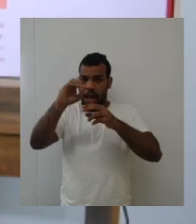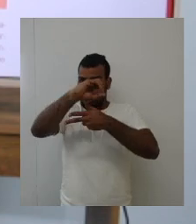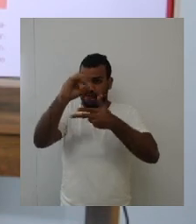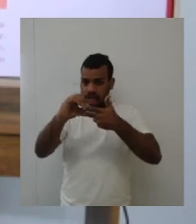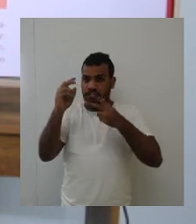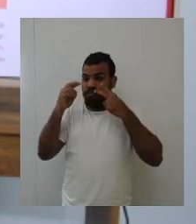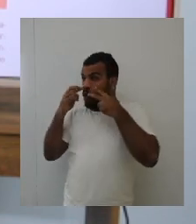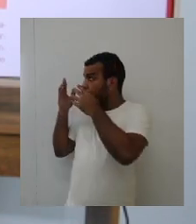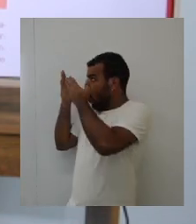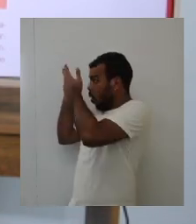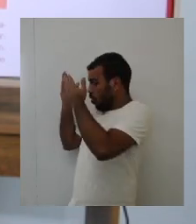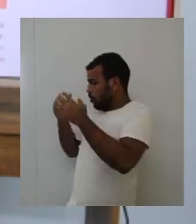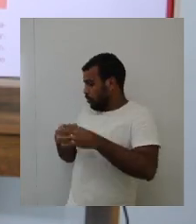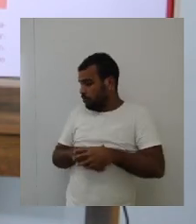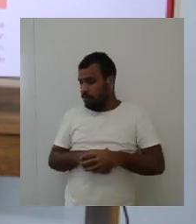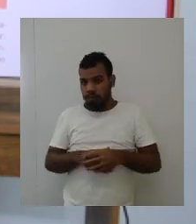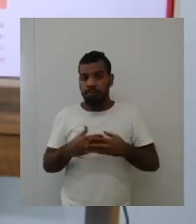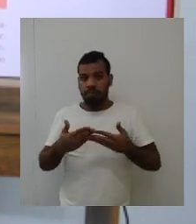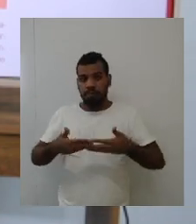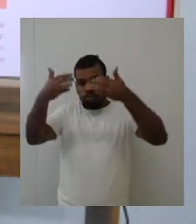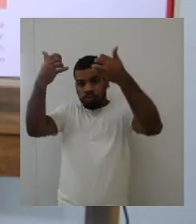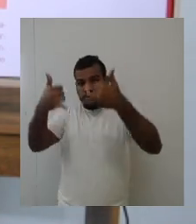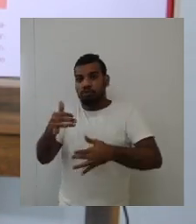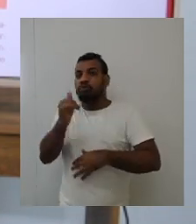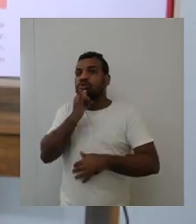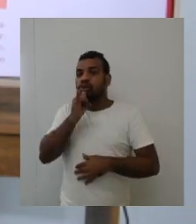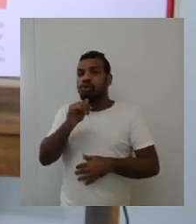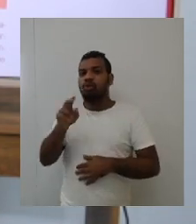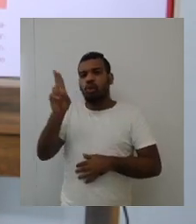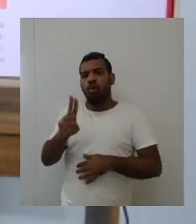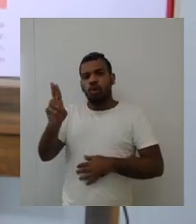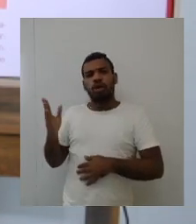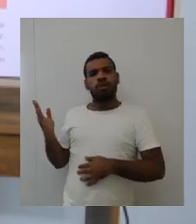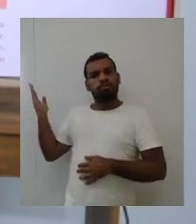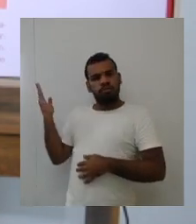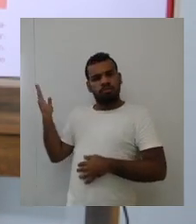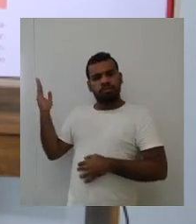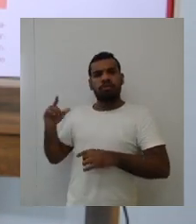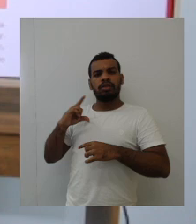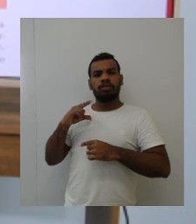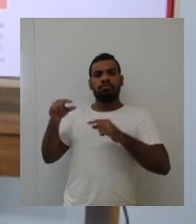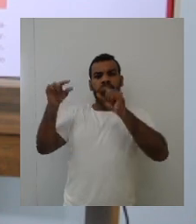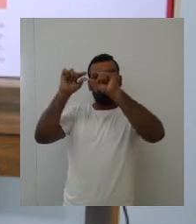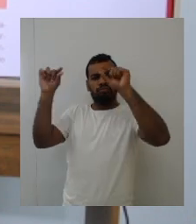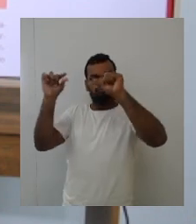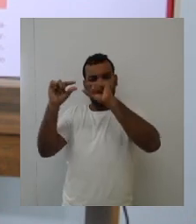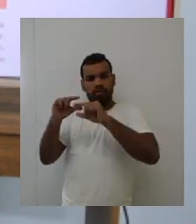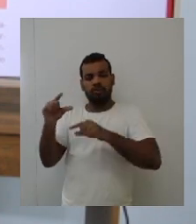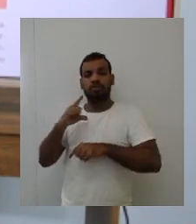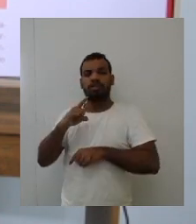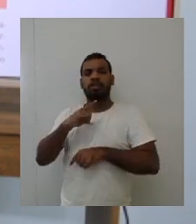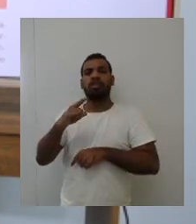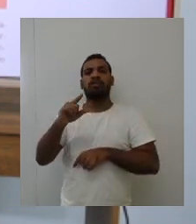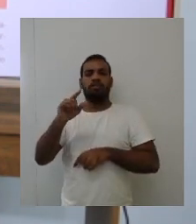material. E aí, eu trouxe alguns exemplos sobre o uso desses recursos coesivos. Isso se refere à competência 4,